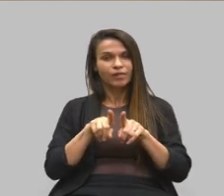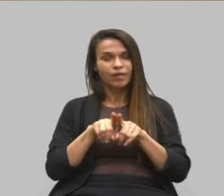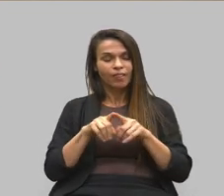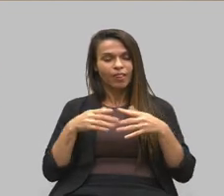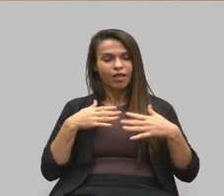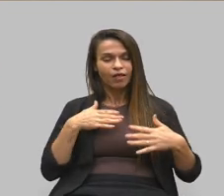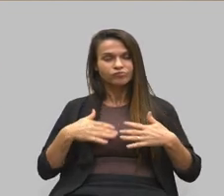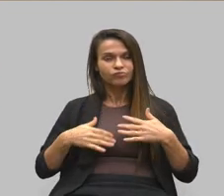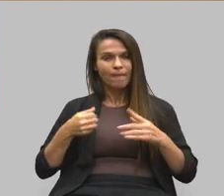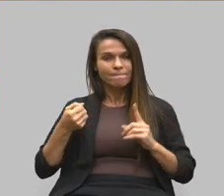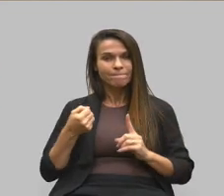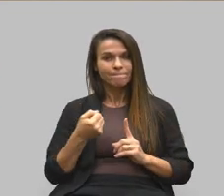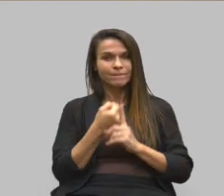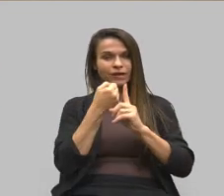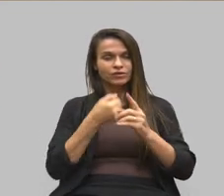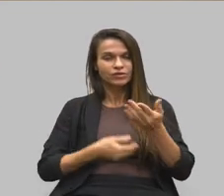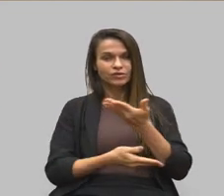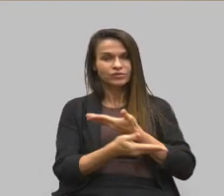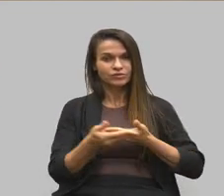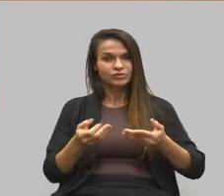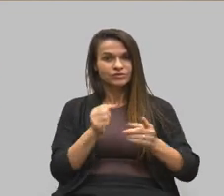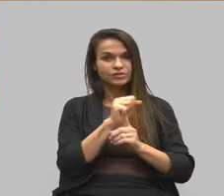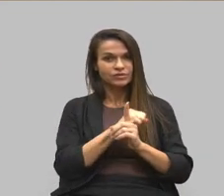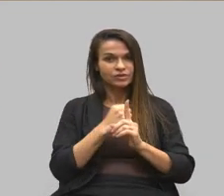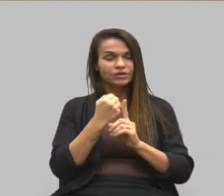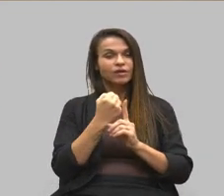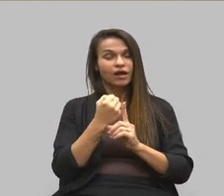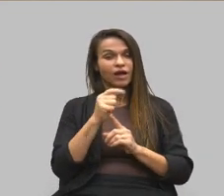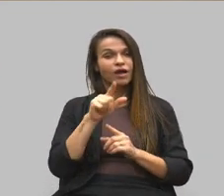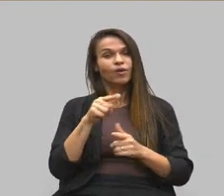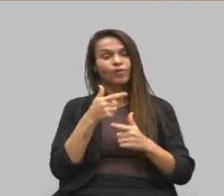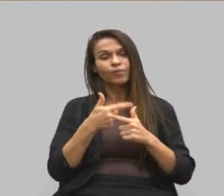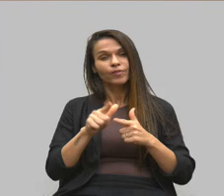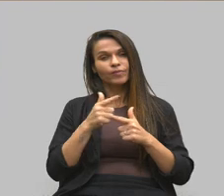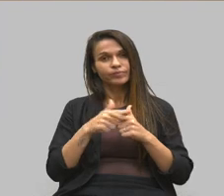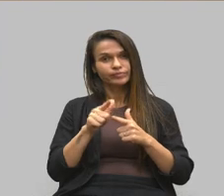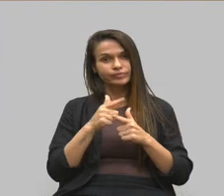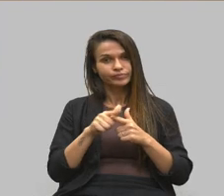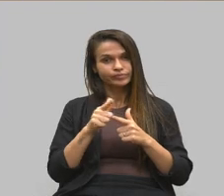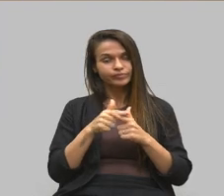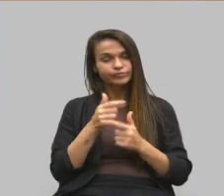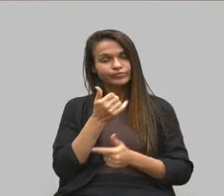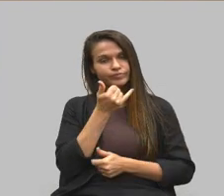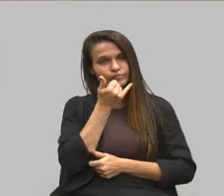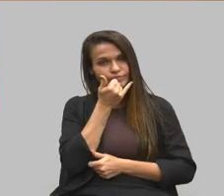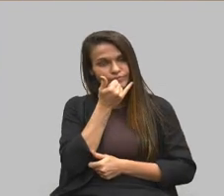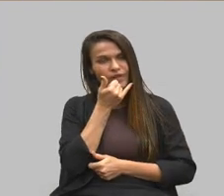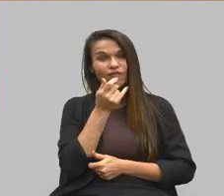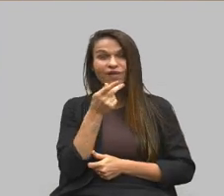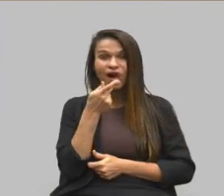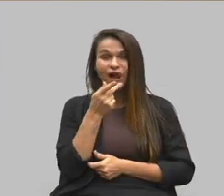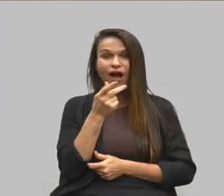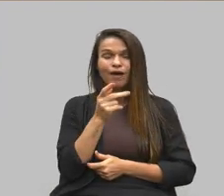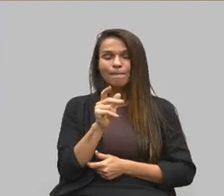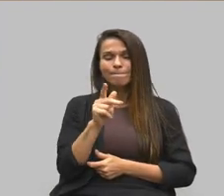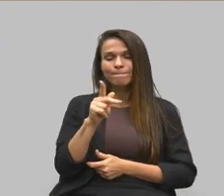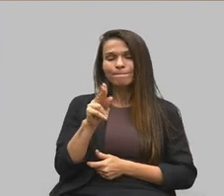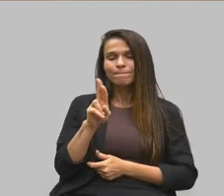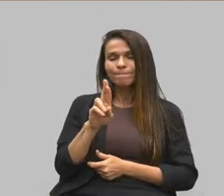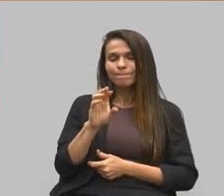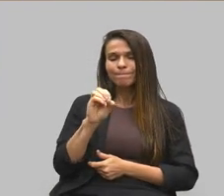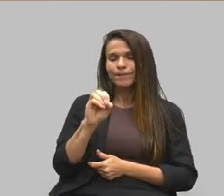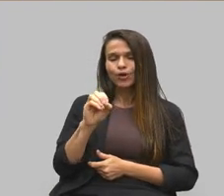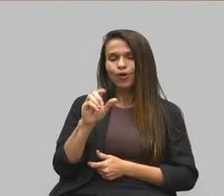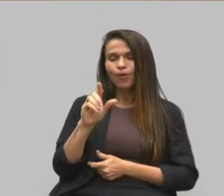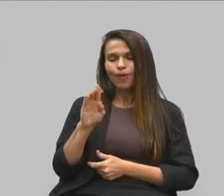impacta muito na nossa interação social e é o problema digamos né perdão falar problema mas é assim é